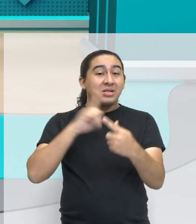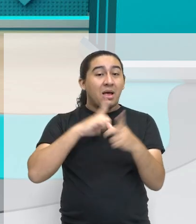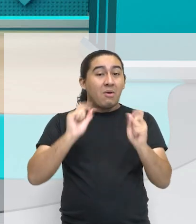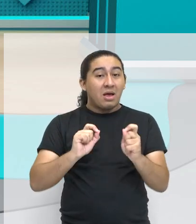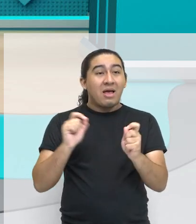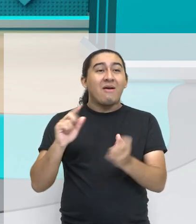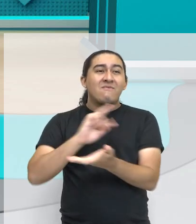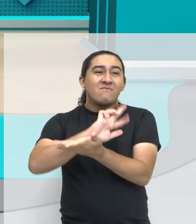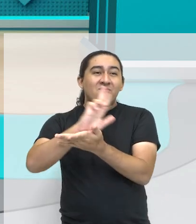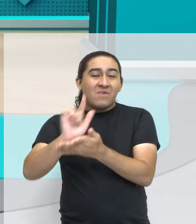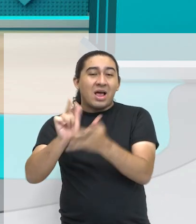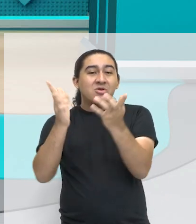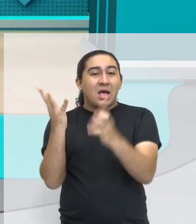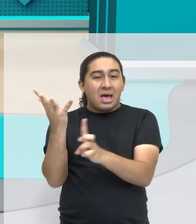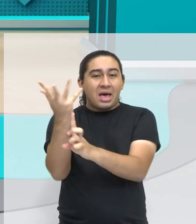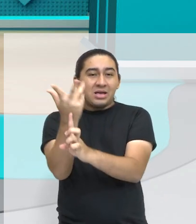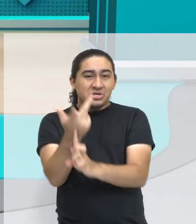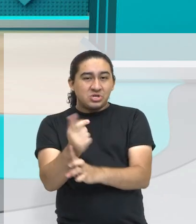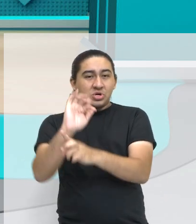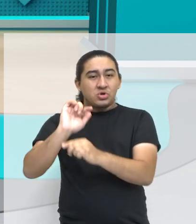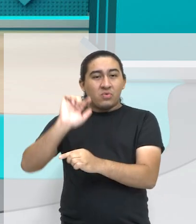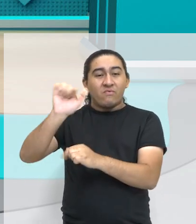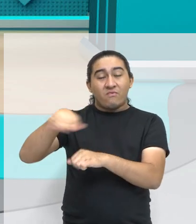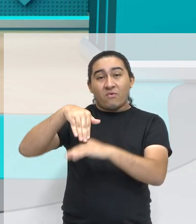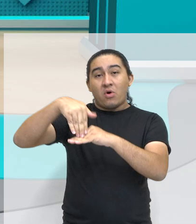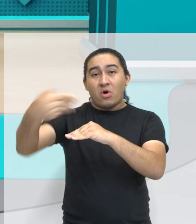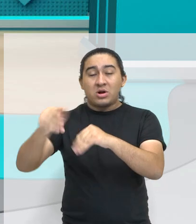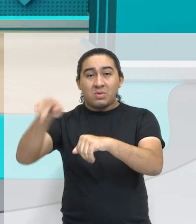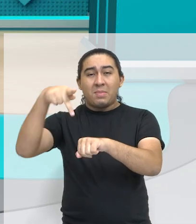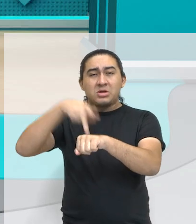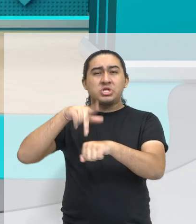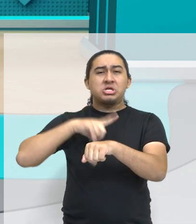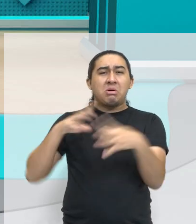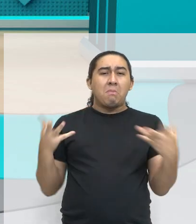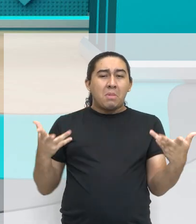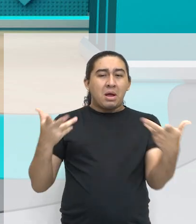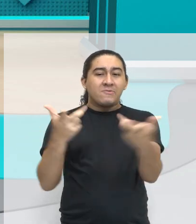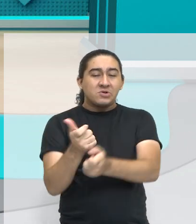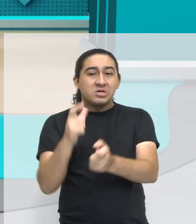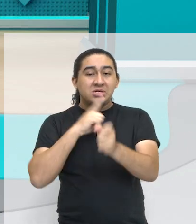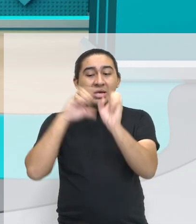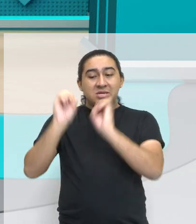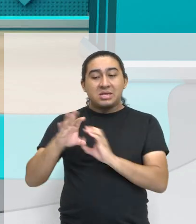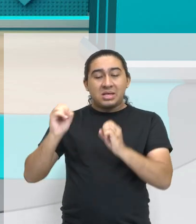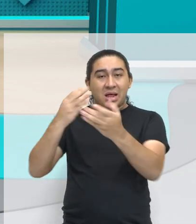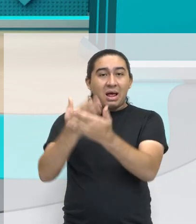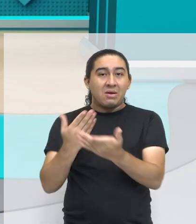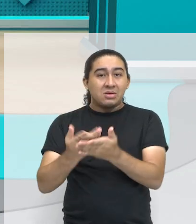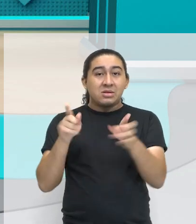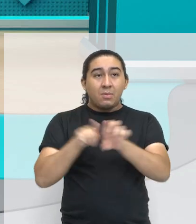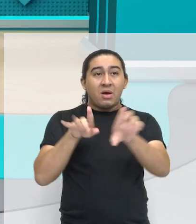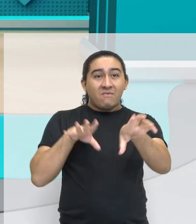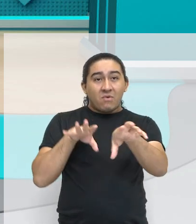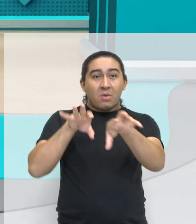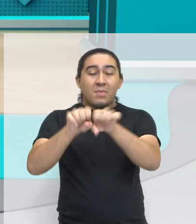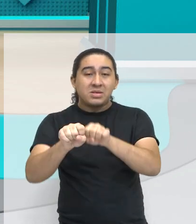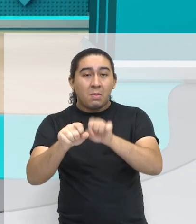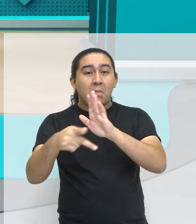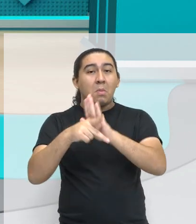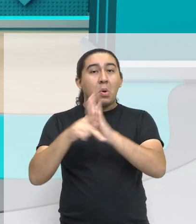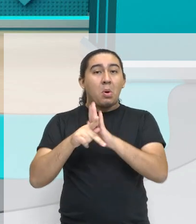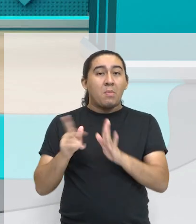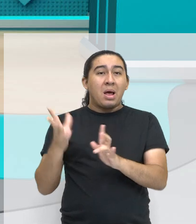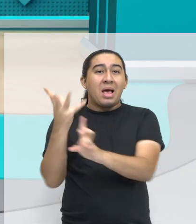músicos estrangeiros de alta qualidade técnica para ministrar aulas e capacitar os artistas